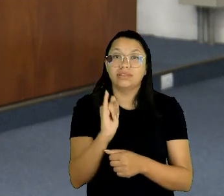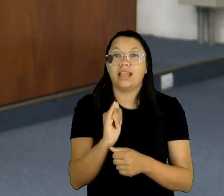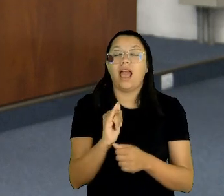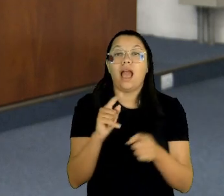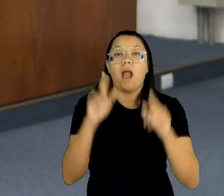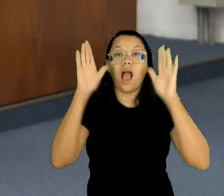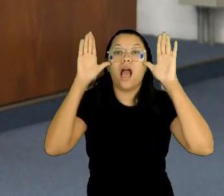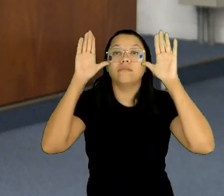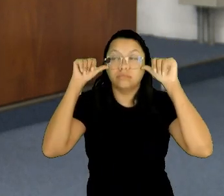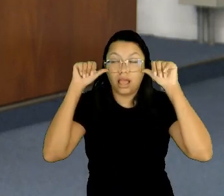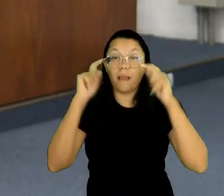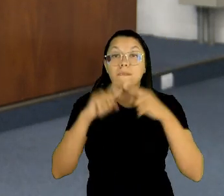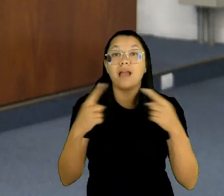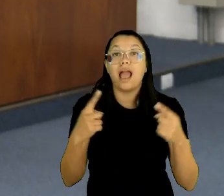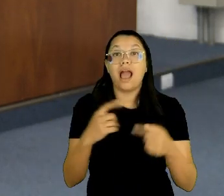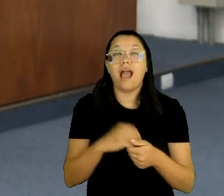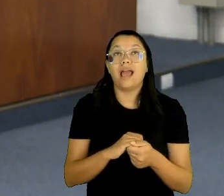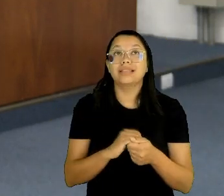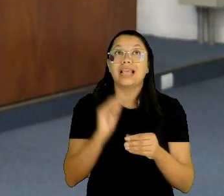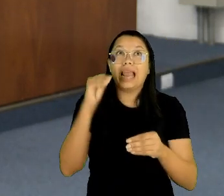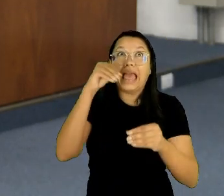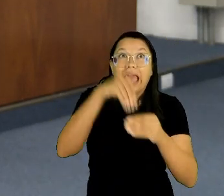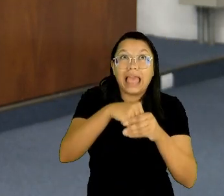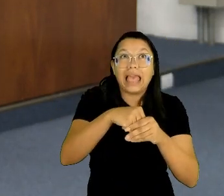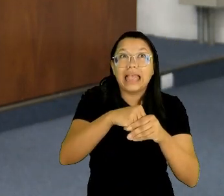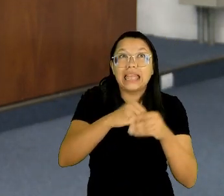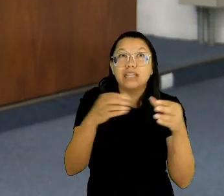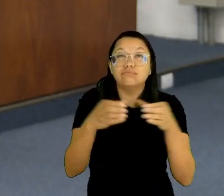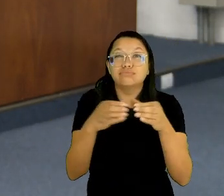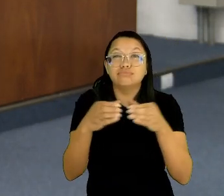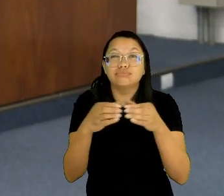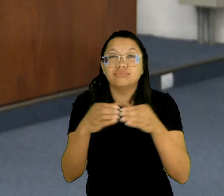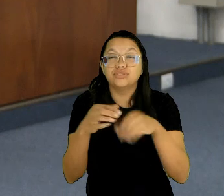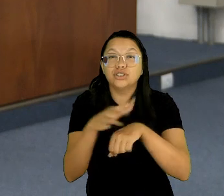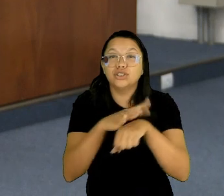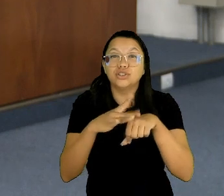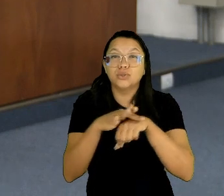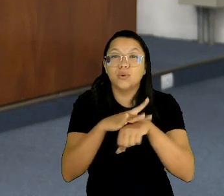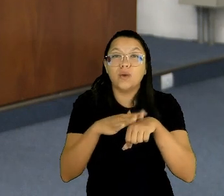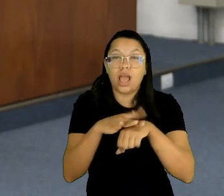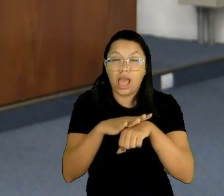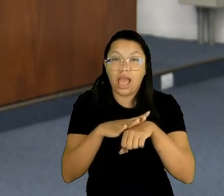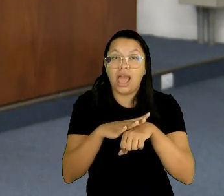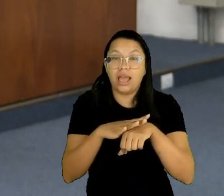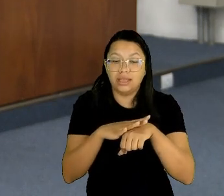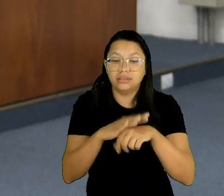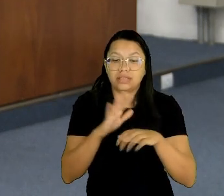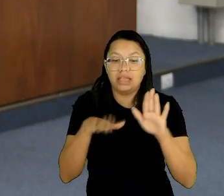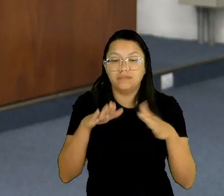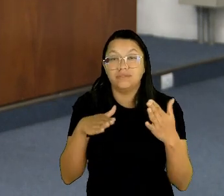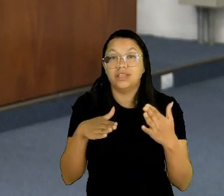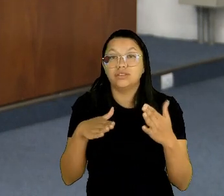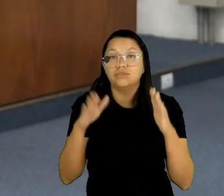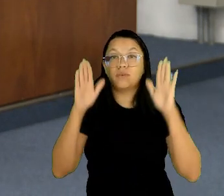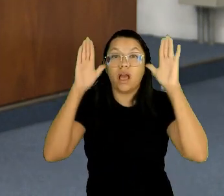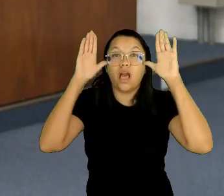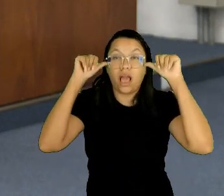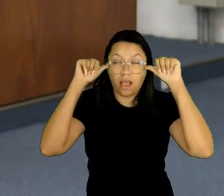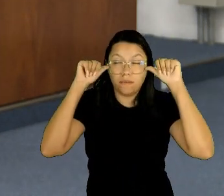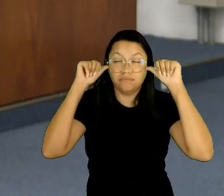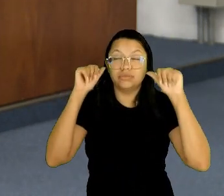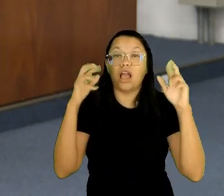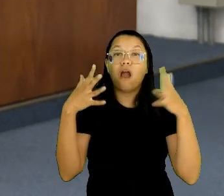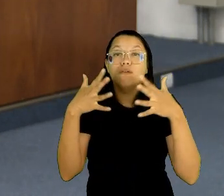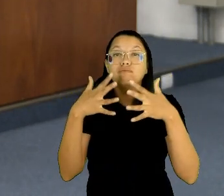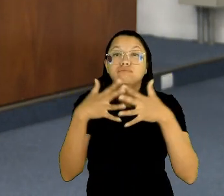de Alzheimer, mas o Alzheimer entra ali naquele conjunto de doenças de demência senil. Às vezes o Alzheimer é